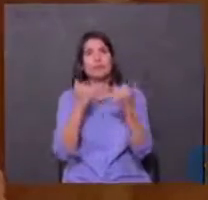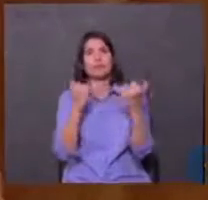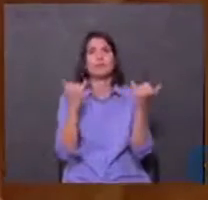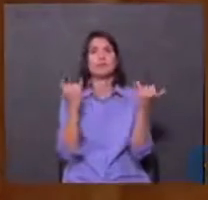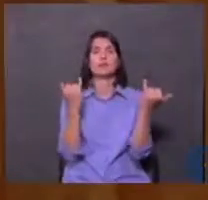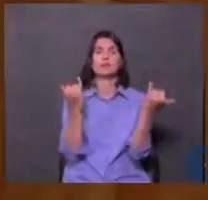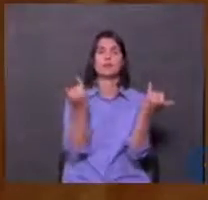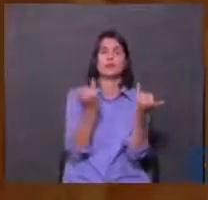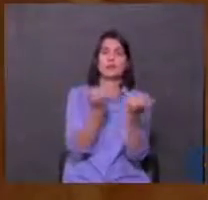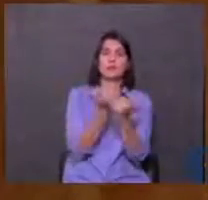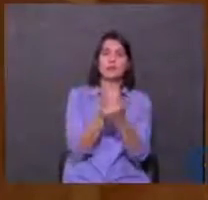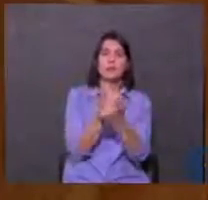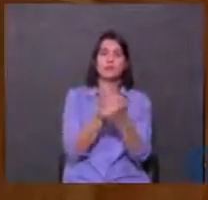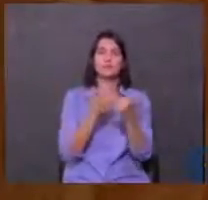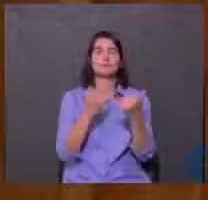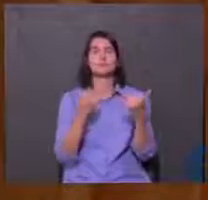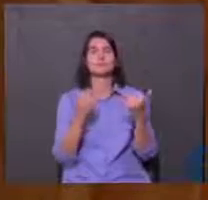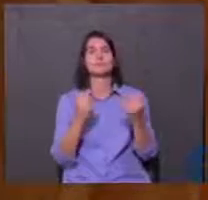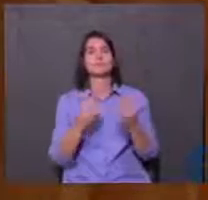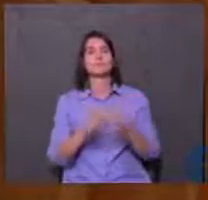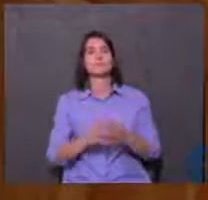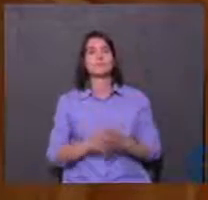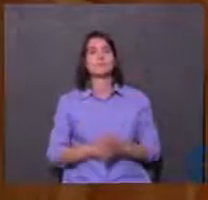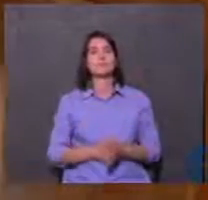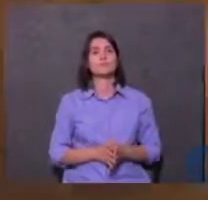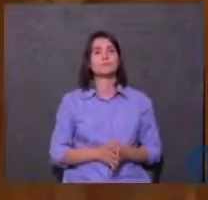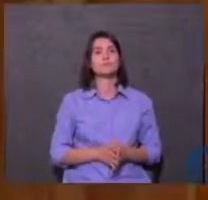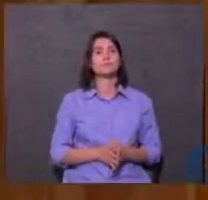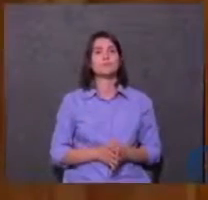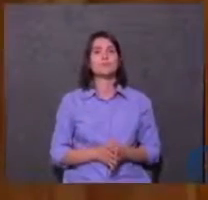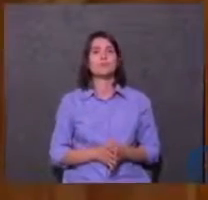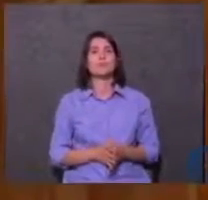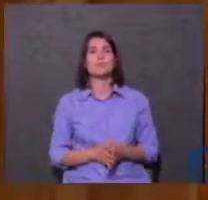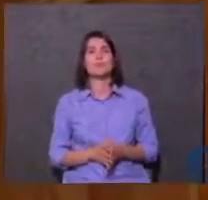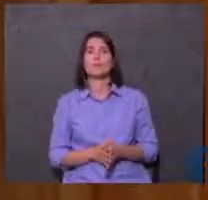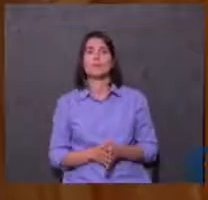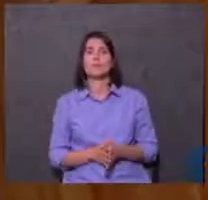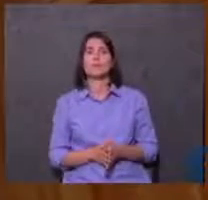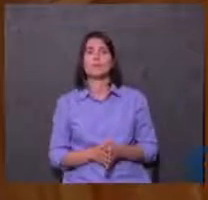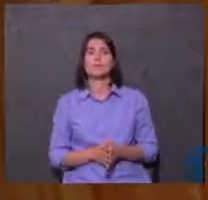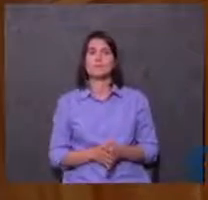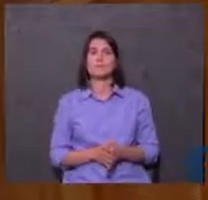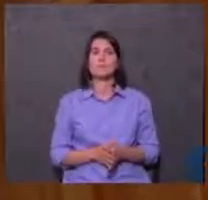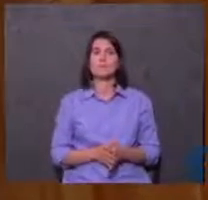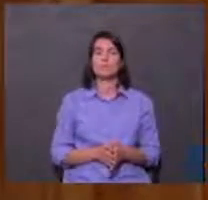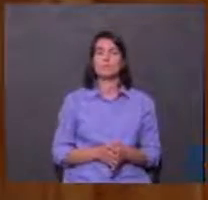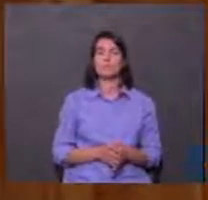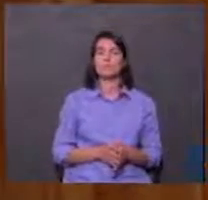Thank you.